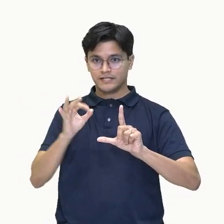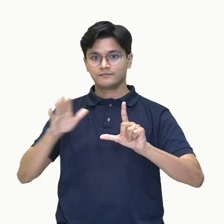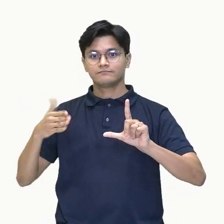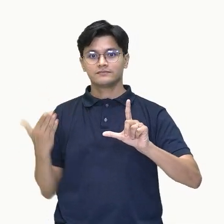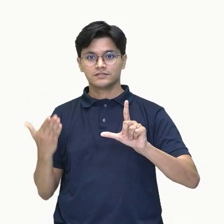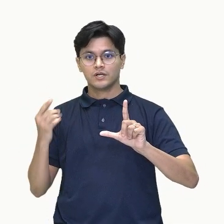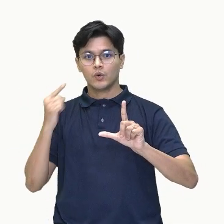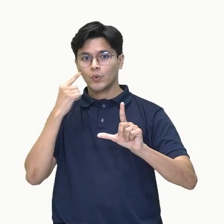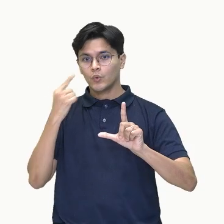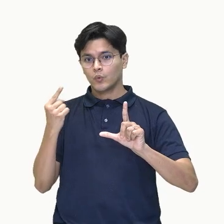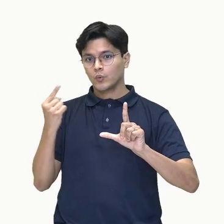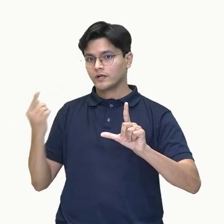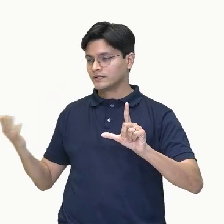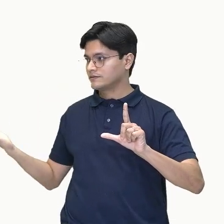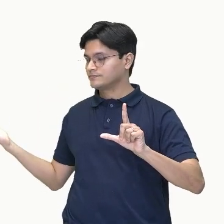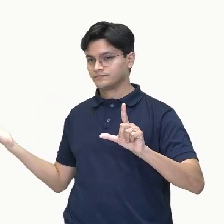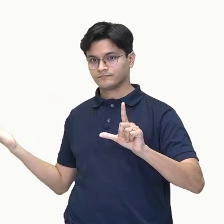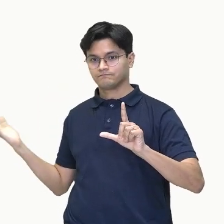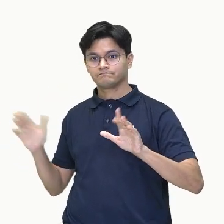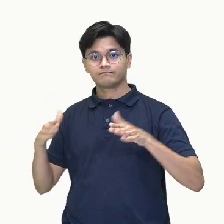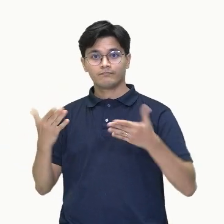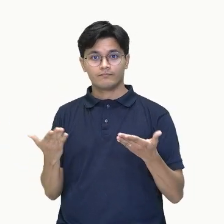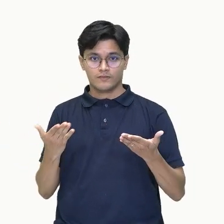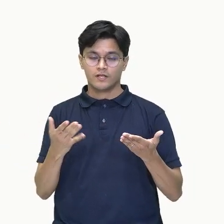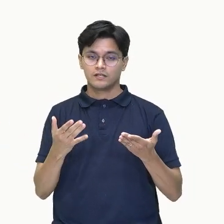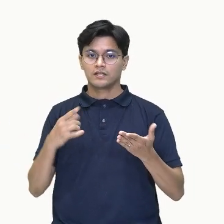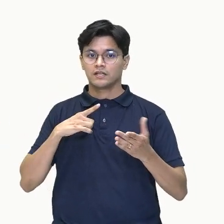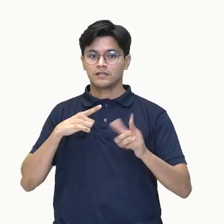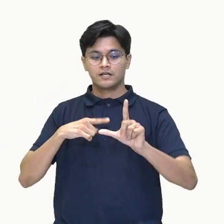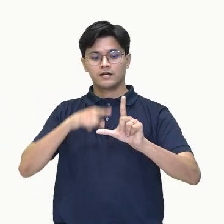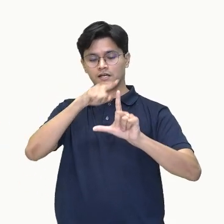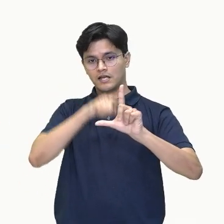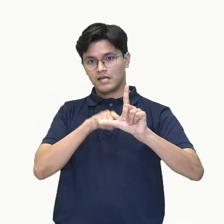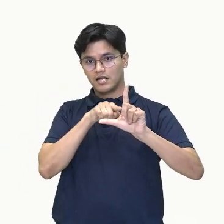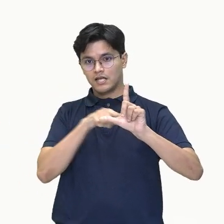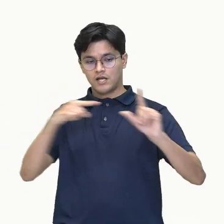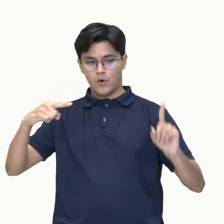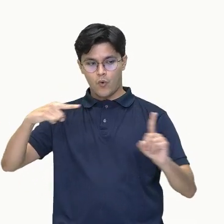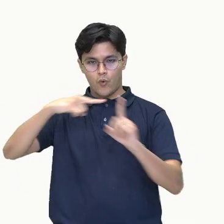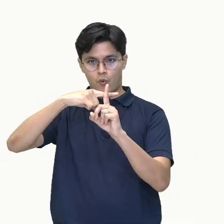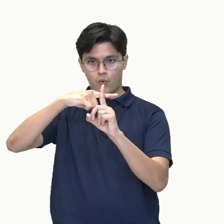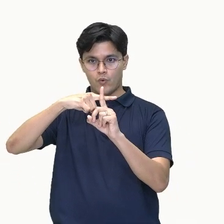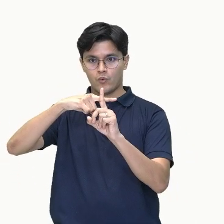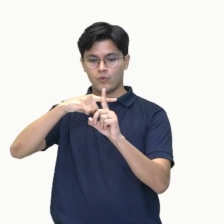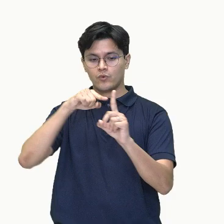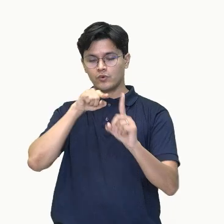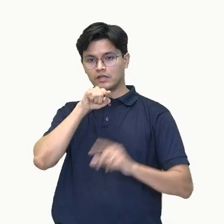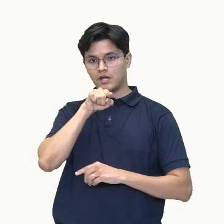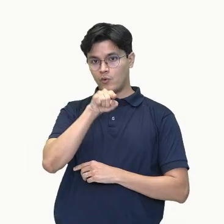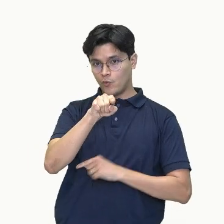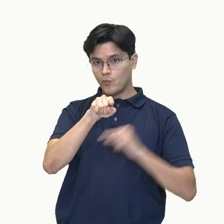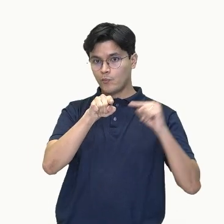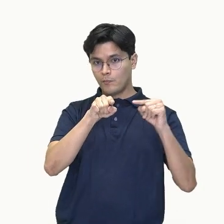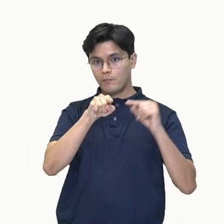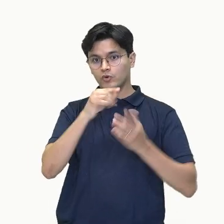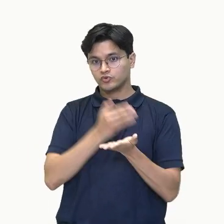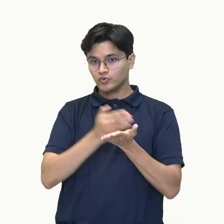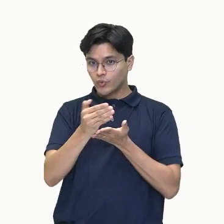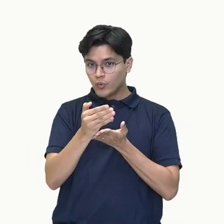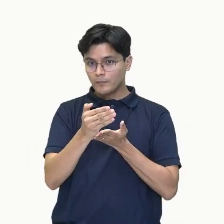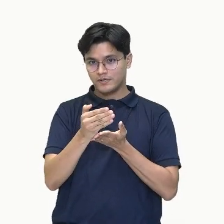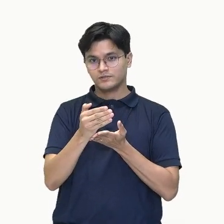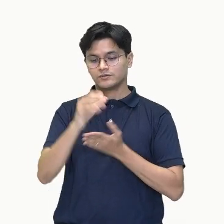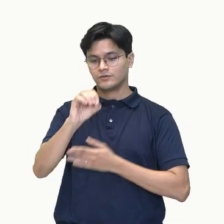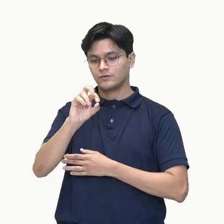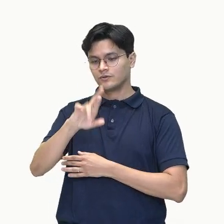partem ali os eixos, ou então onde os eixos se cruzam, e é o ponto de referência inicial, e como eu disse para os senhores,